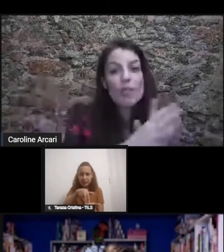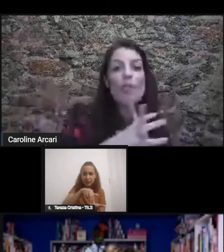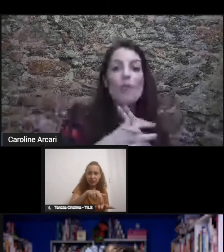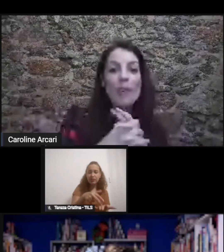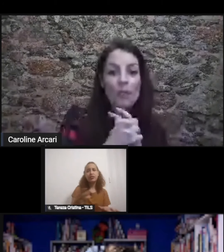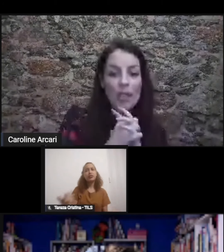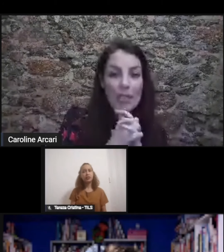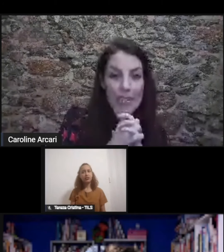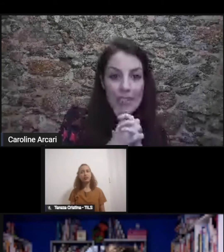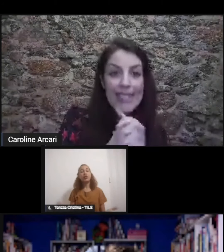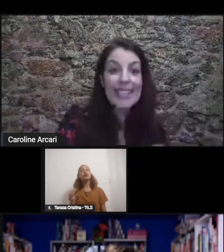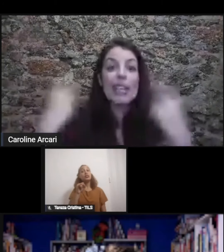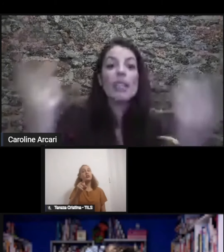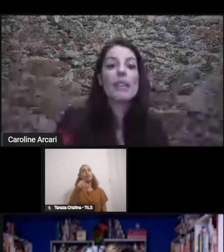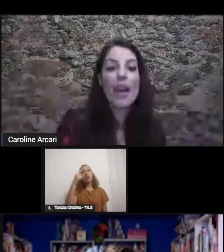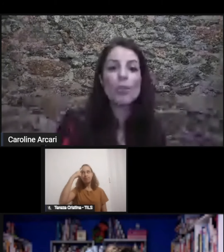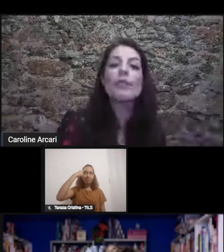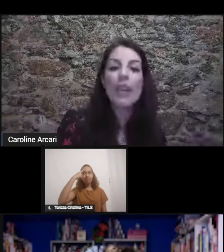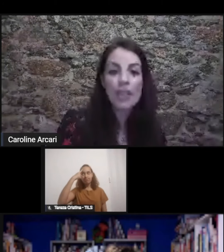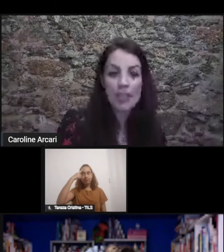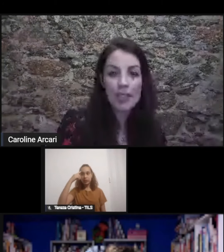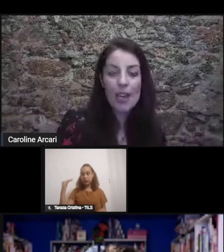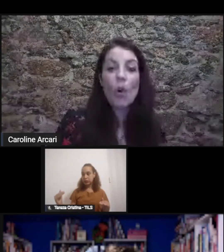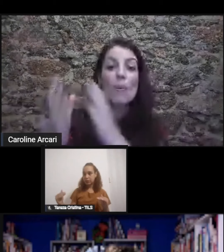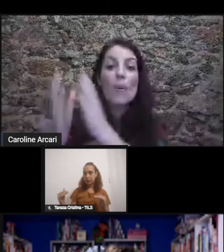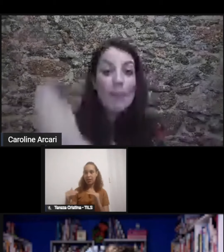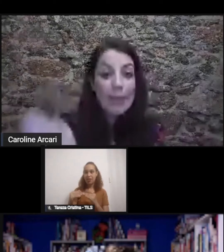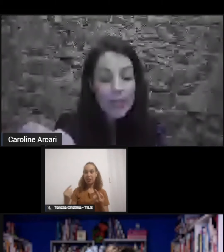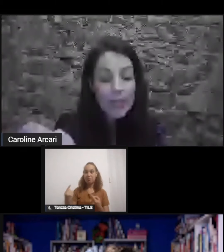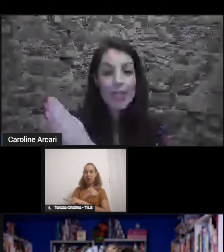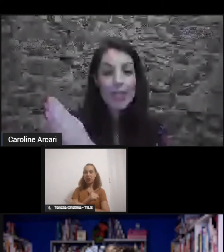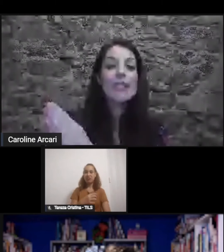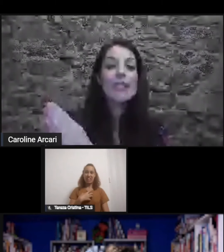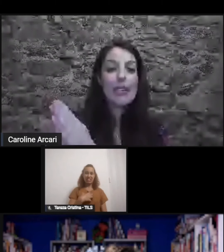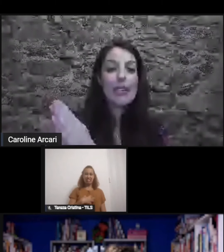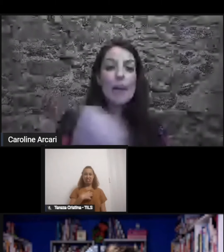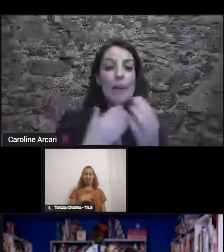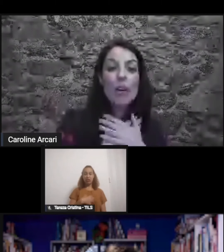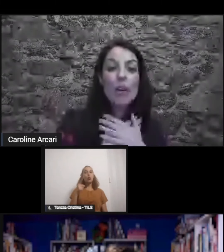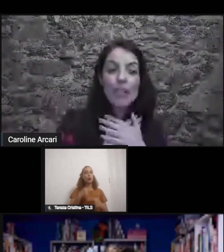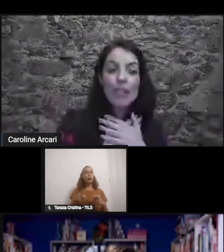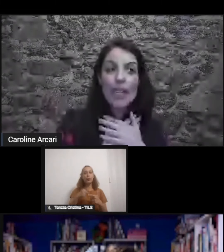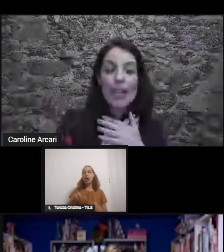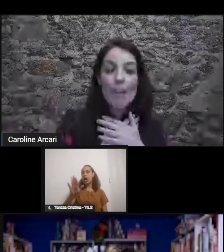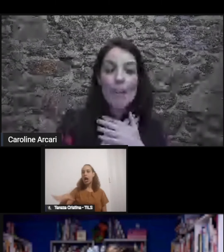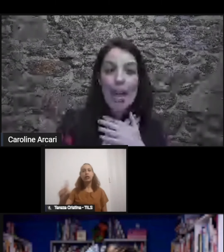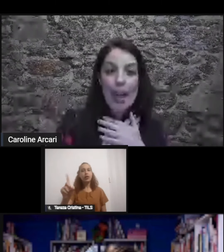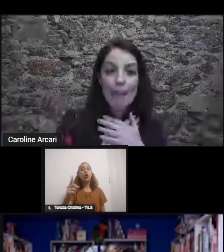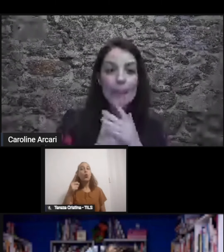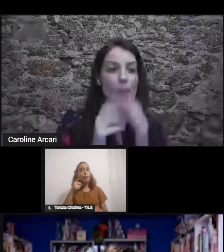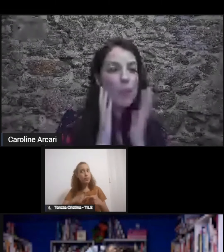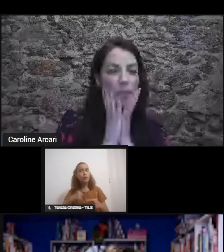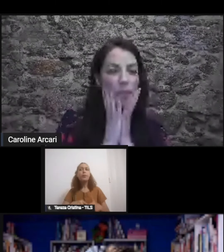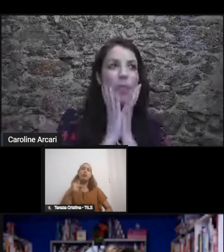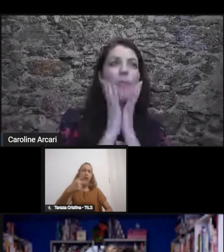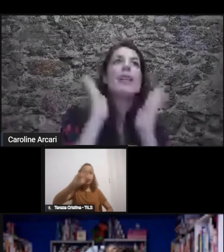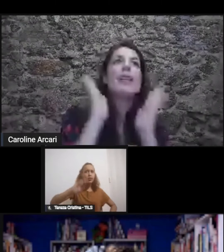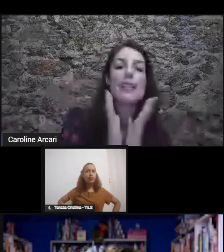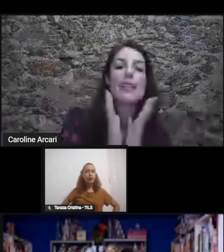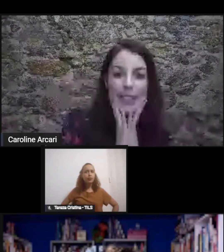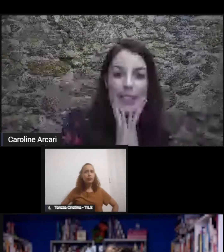com o desenvolvimento da criança e se irritar toda vez, o problema não está na criança. Primeira coisa que você tem que saber é, poxa, o que